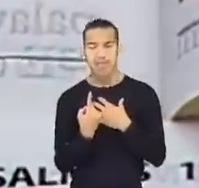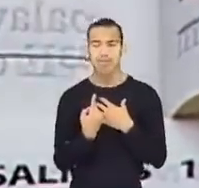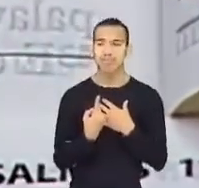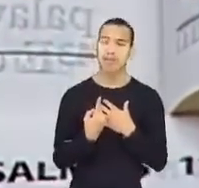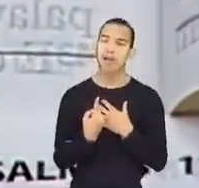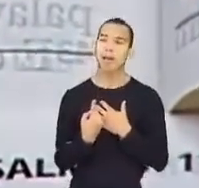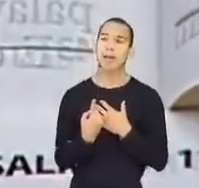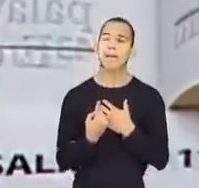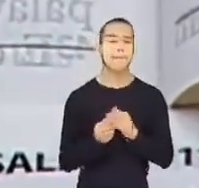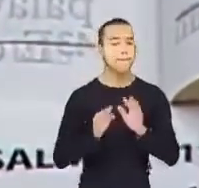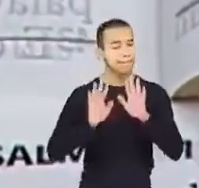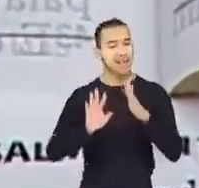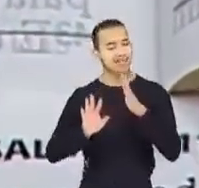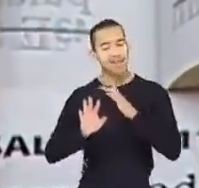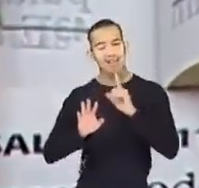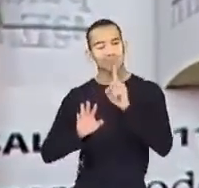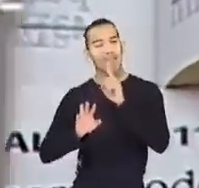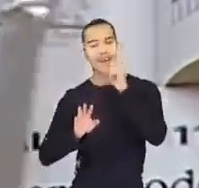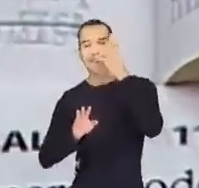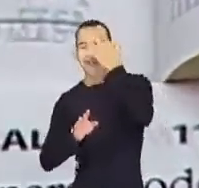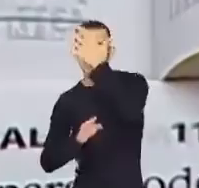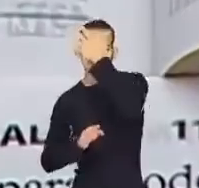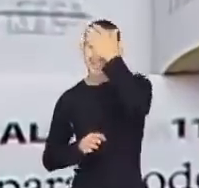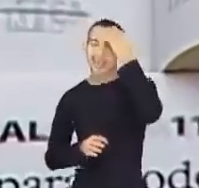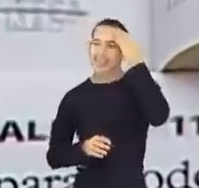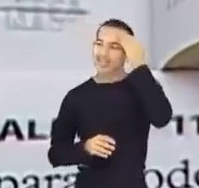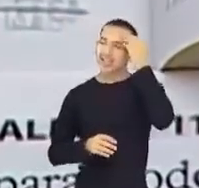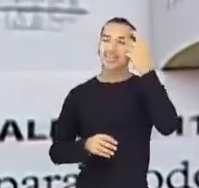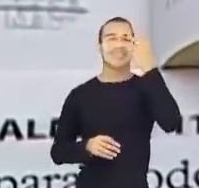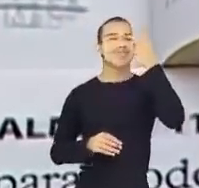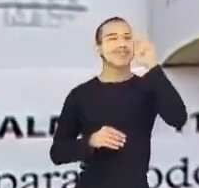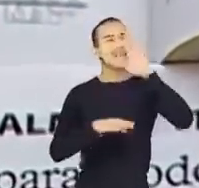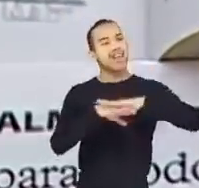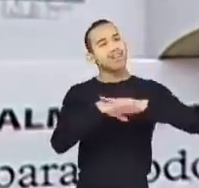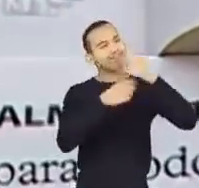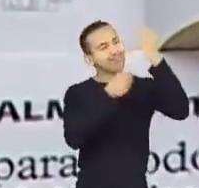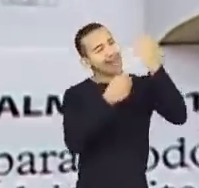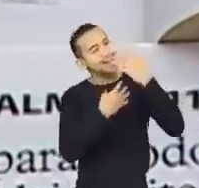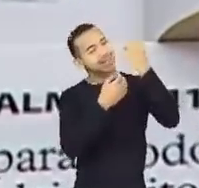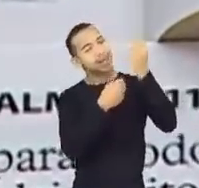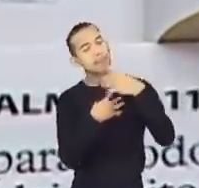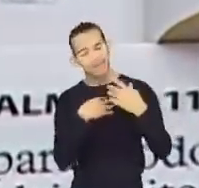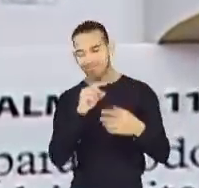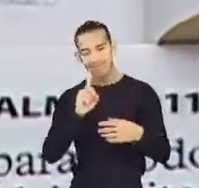mas não me esqueci dos teus estatutos, dos teus ensinos.